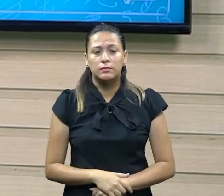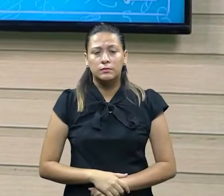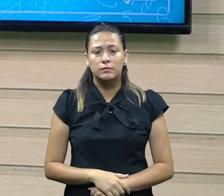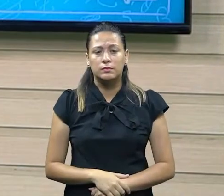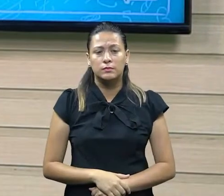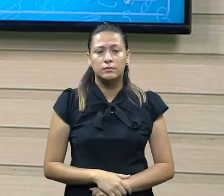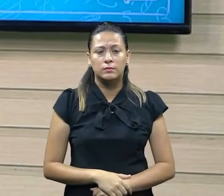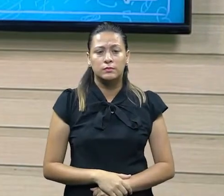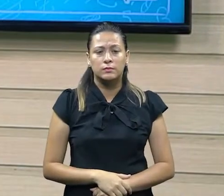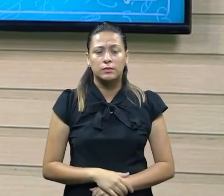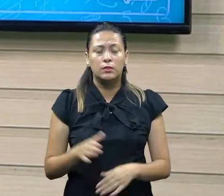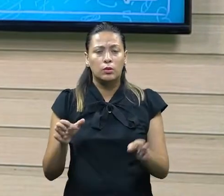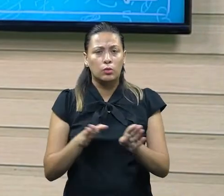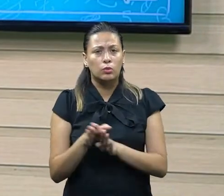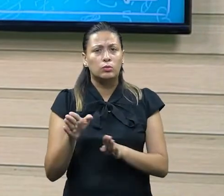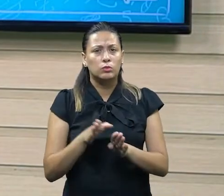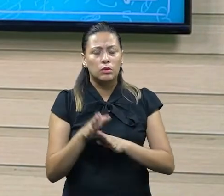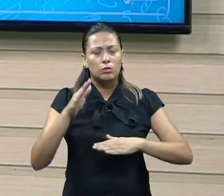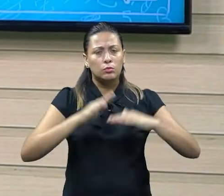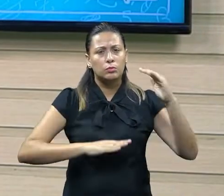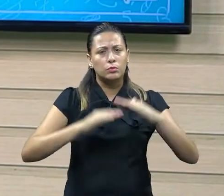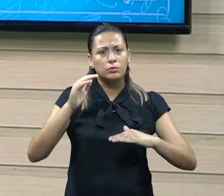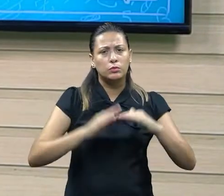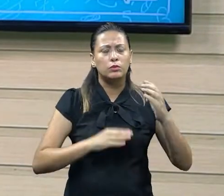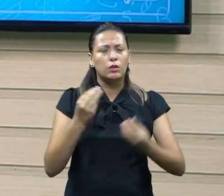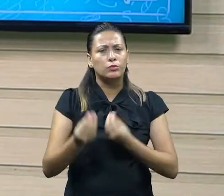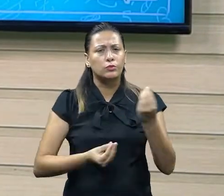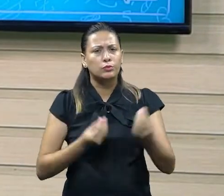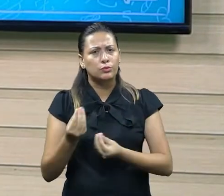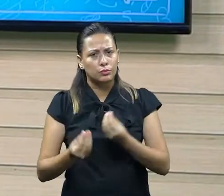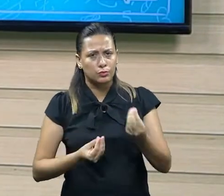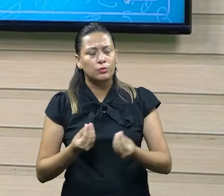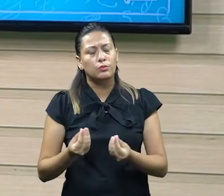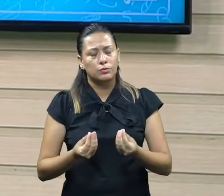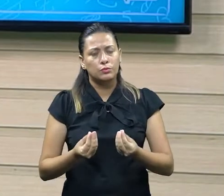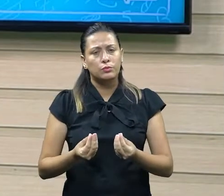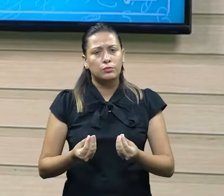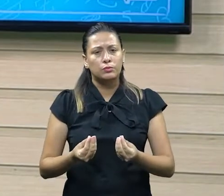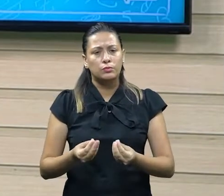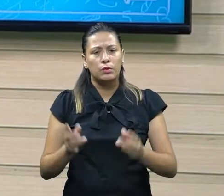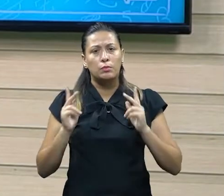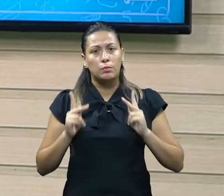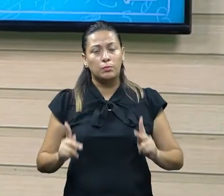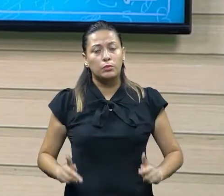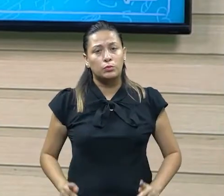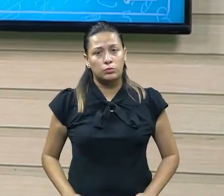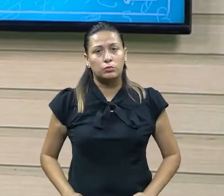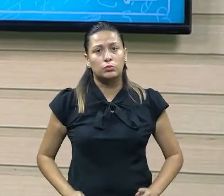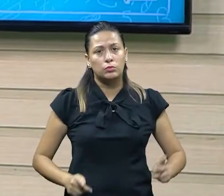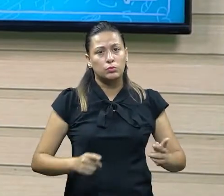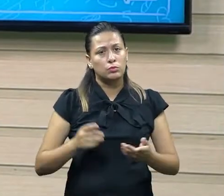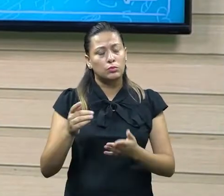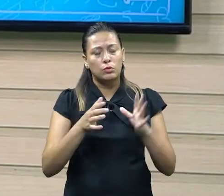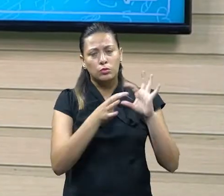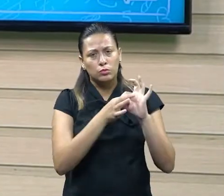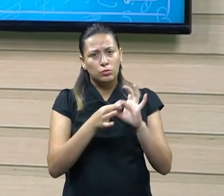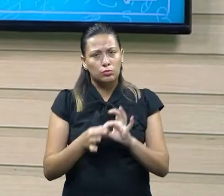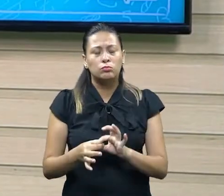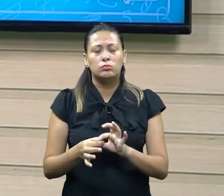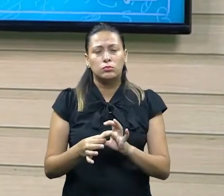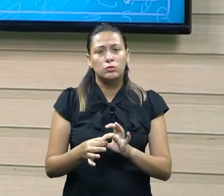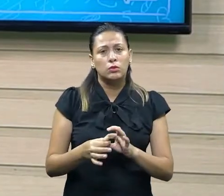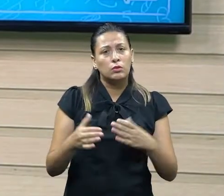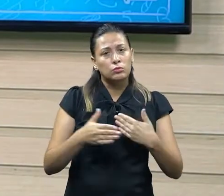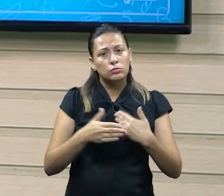trabalhadores, como eles devem atuar ou como eles devem agir em algumas situações durante o trabalho